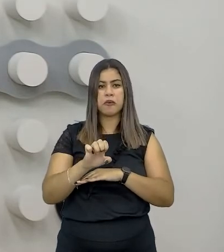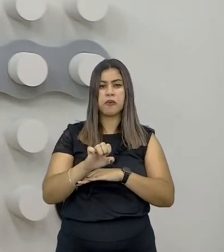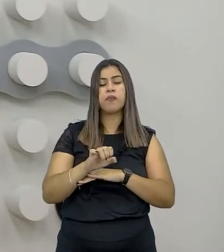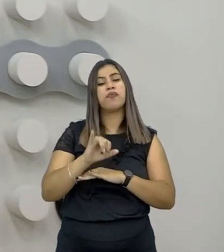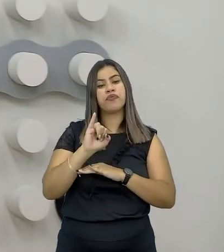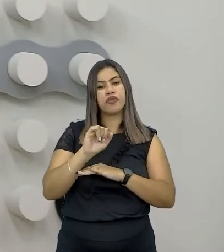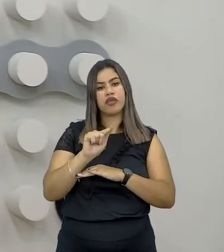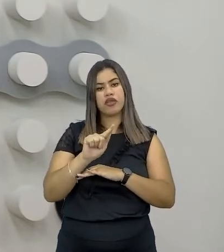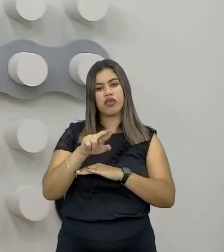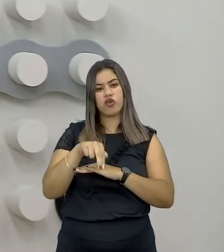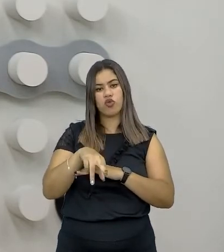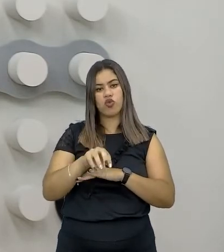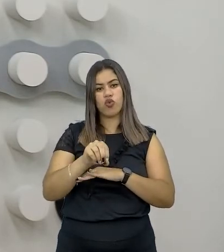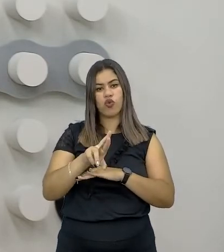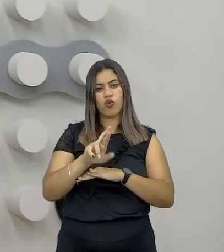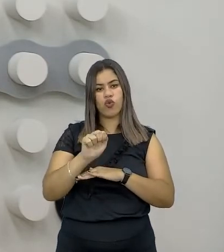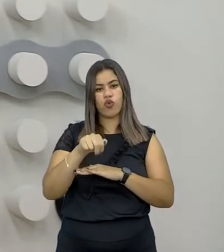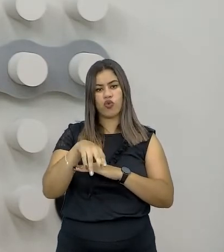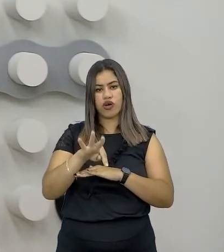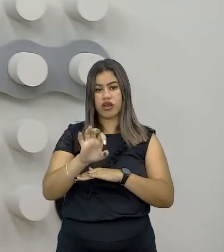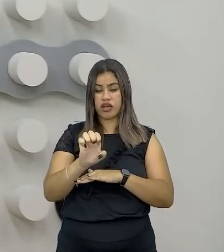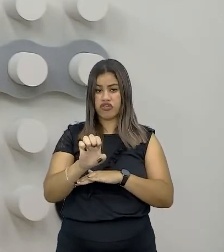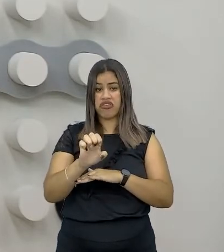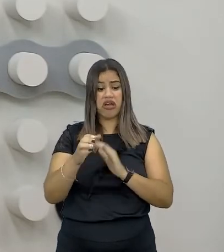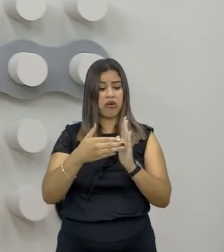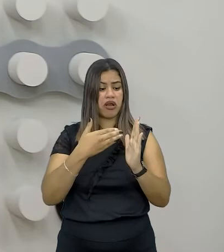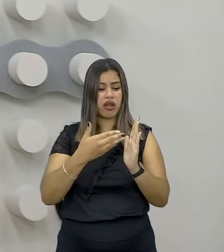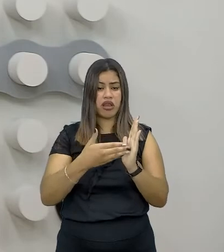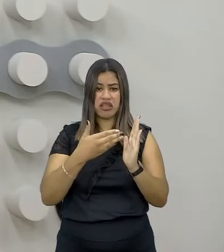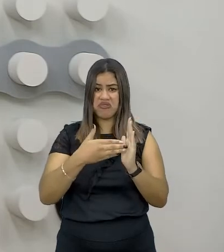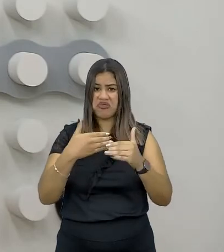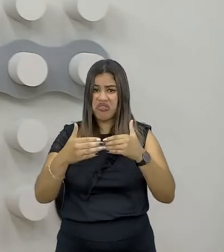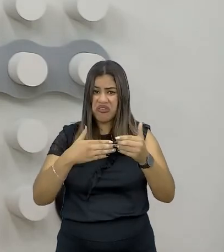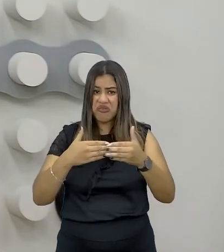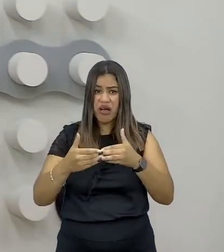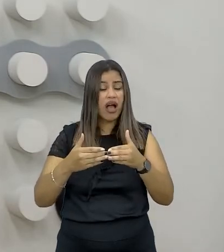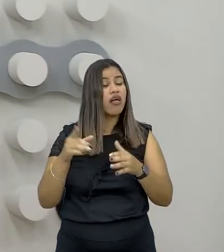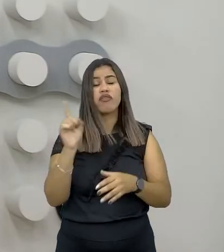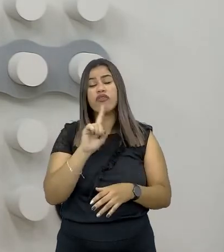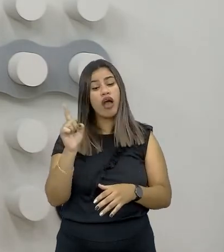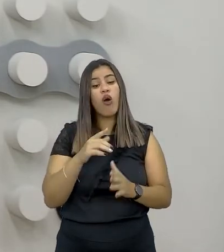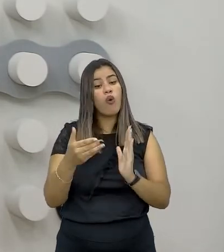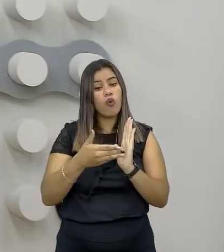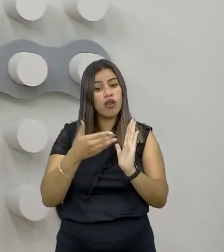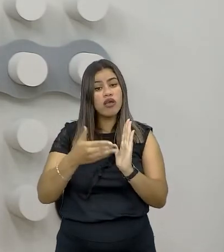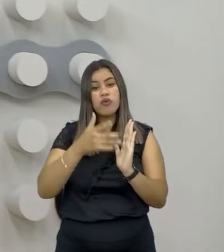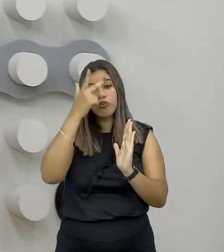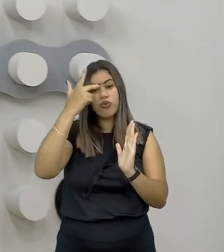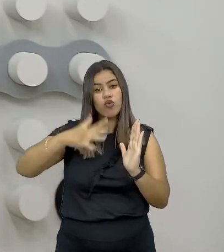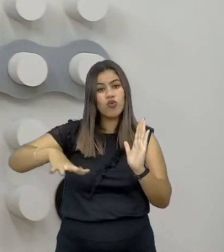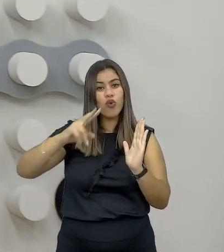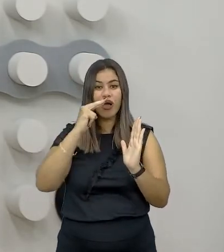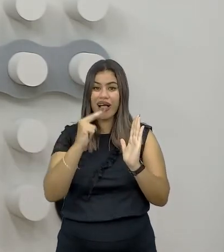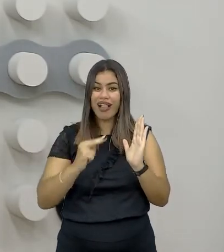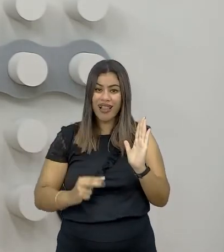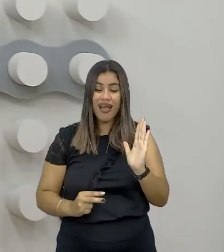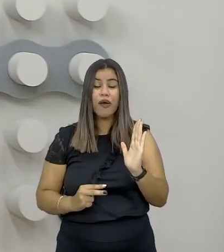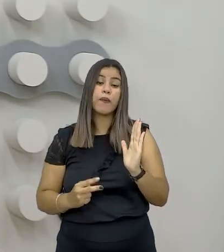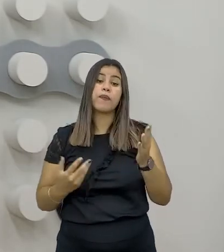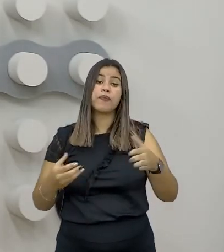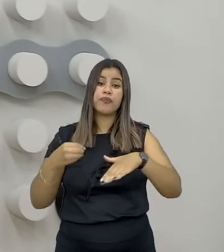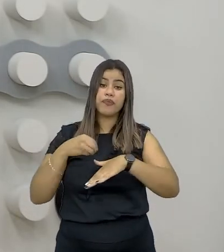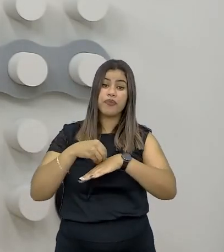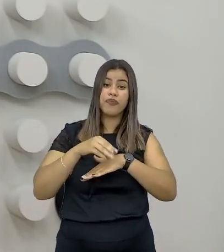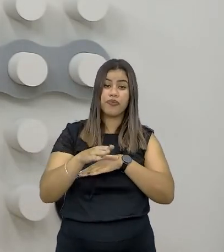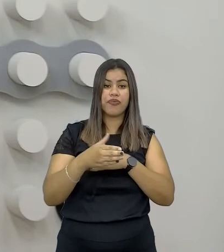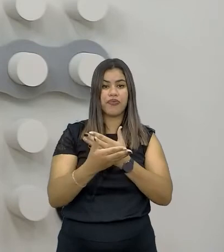livro qualquer, é um livro que as pessoas leram e tal. E é uma sugestão minha, tá? Então, gente, eu introduzi essa sugestão para